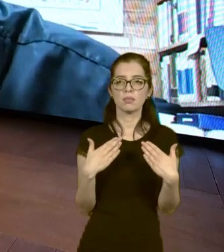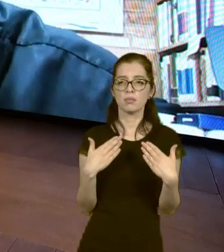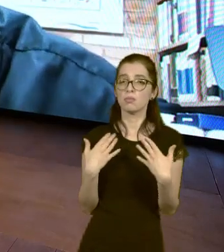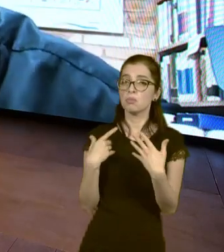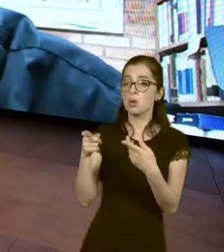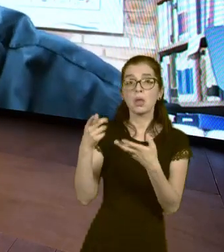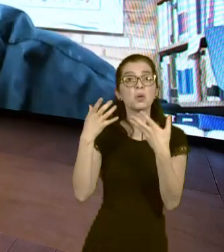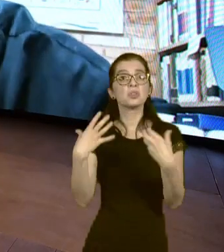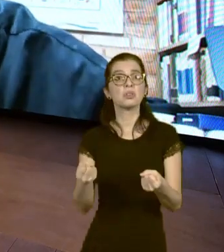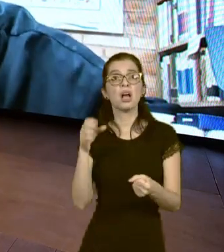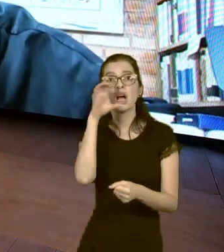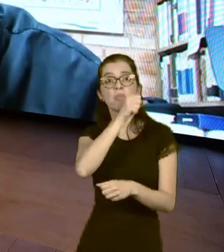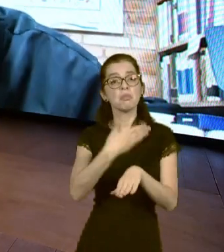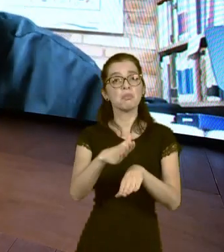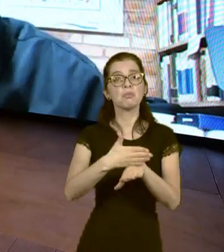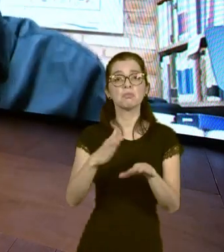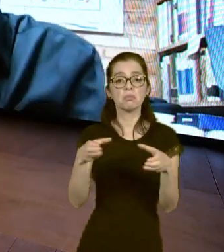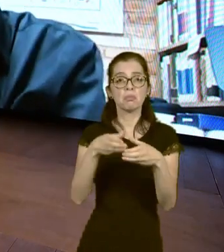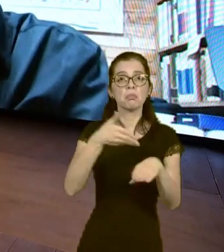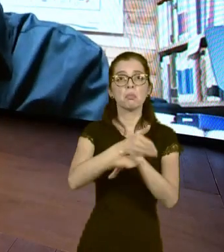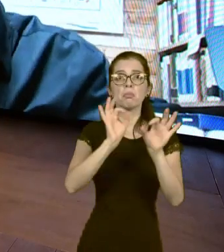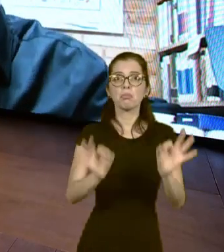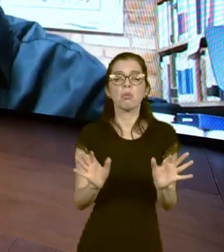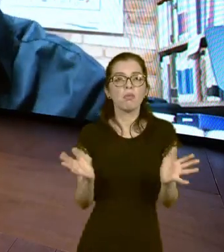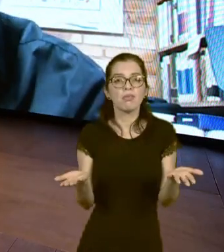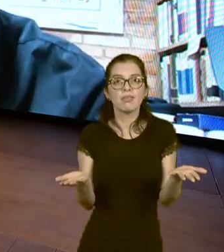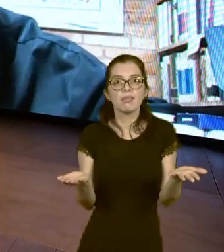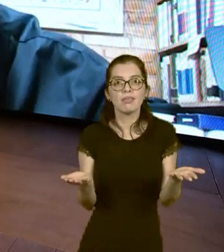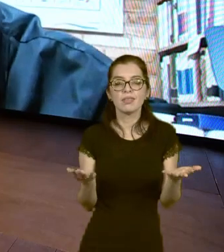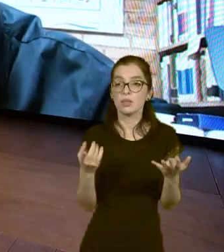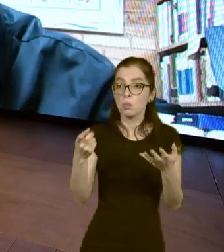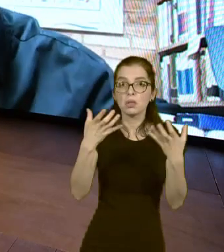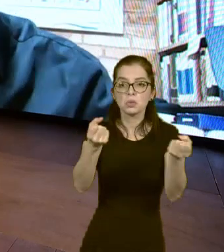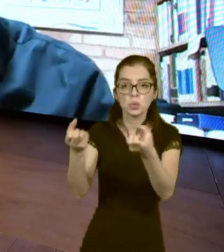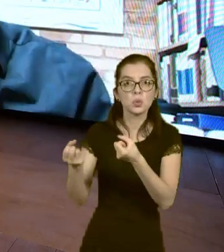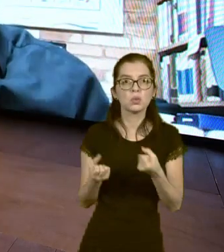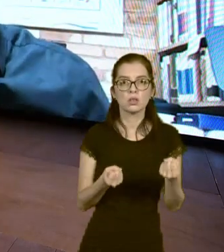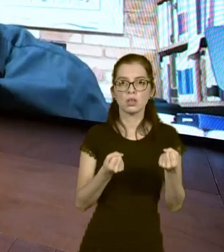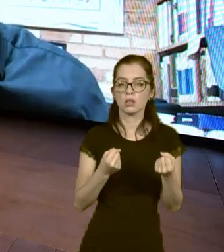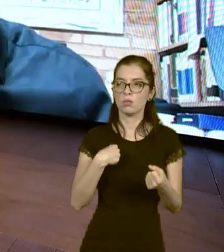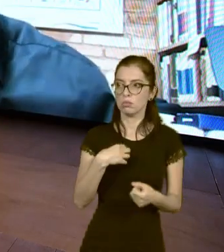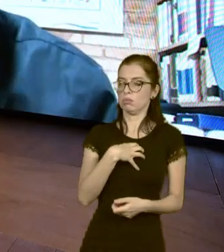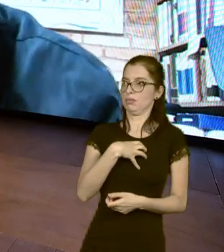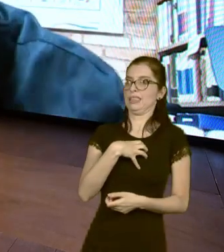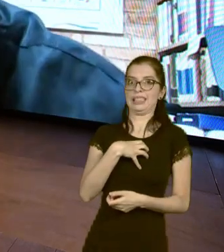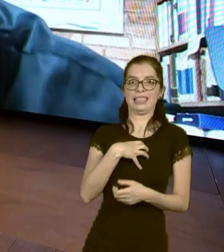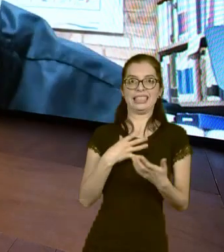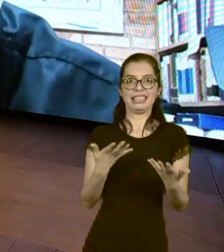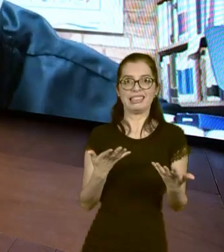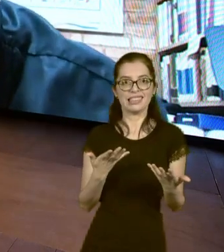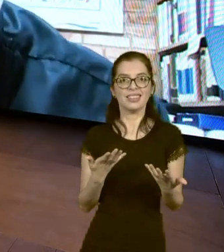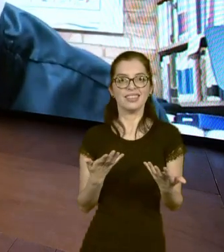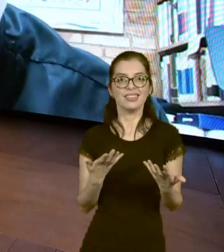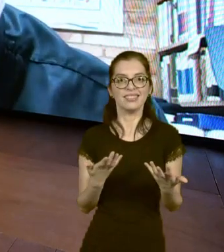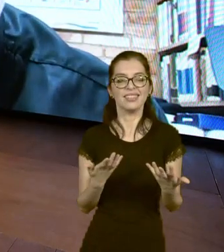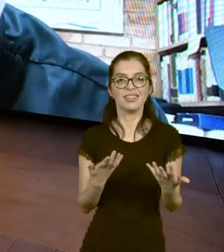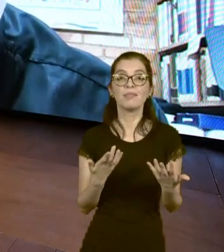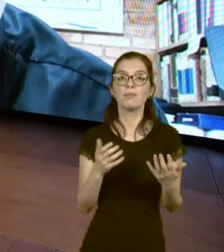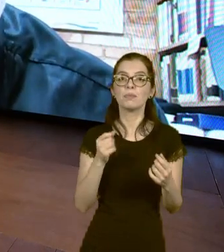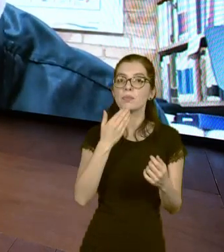Linda, mas era linda, com uma sandalinha havaiana no pé. Entrou e conversou comigo. Bom, em